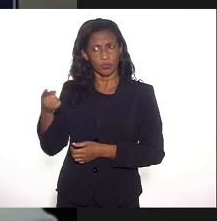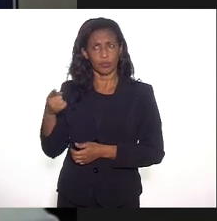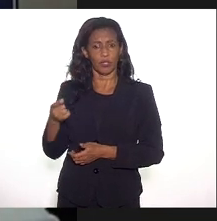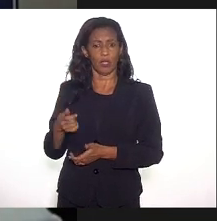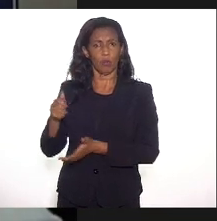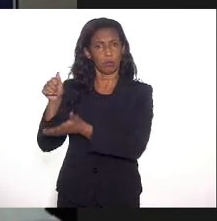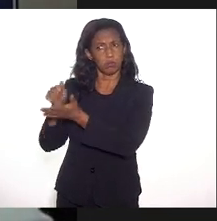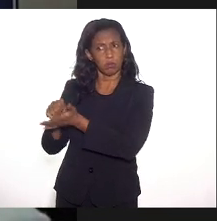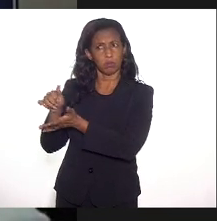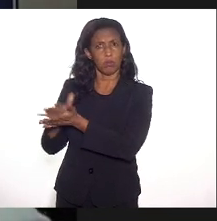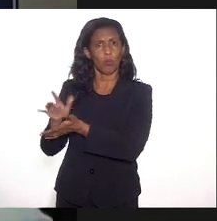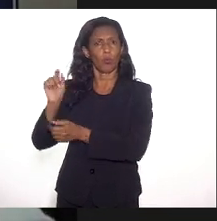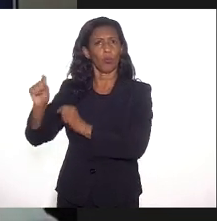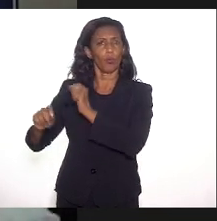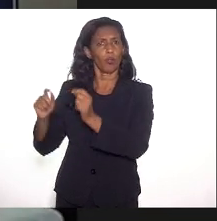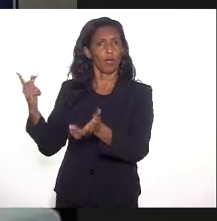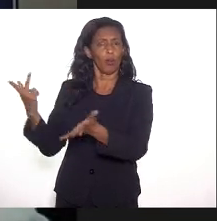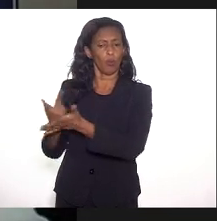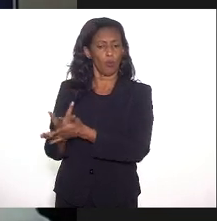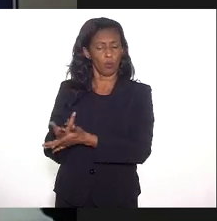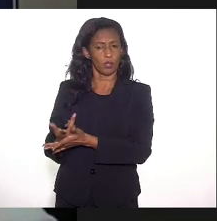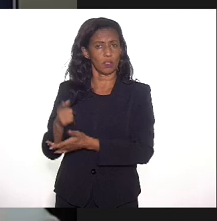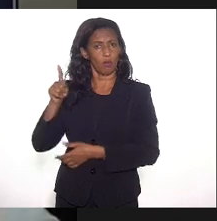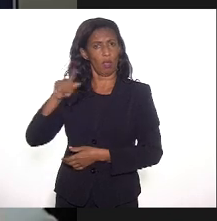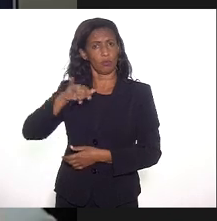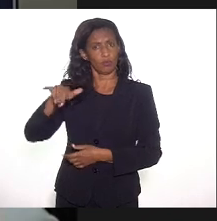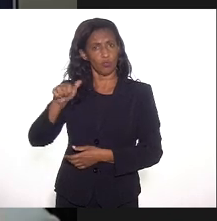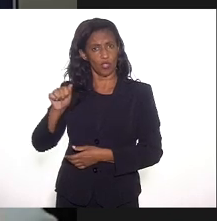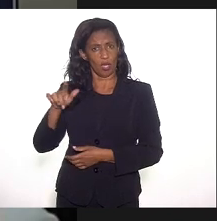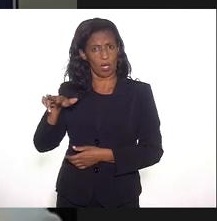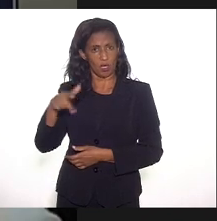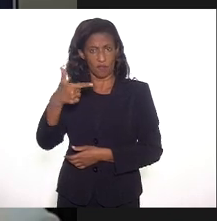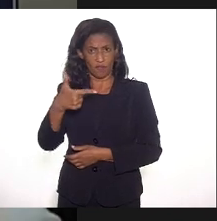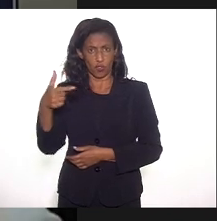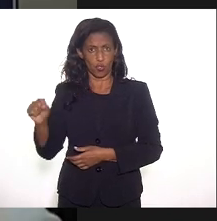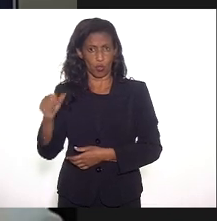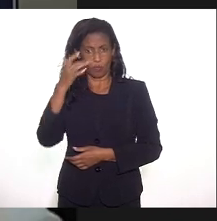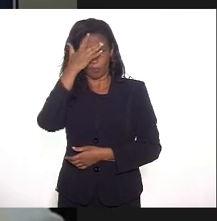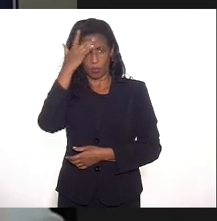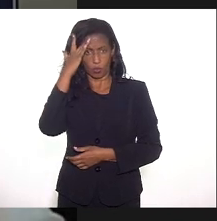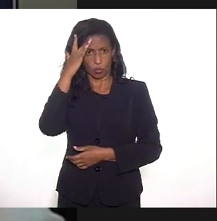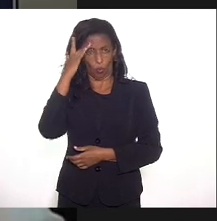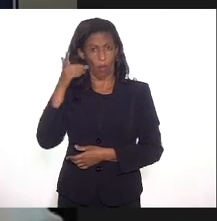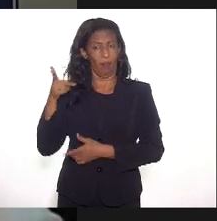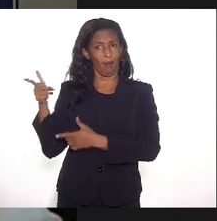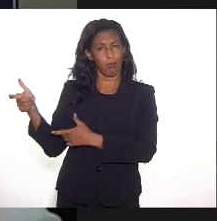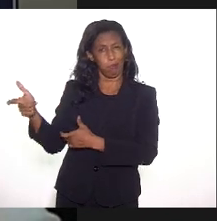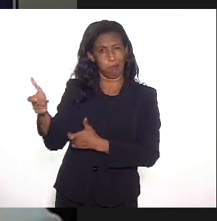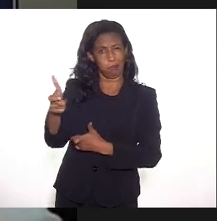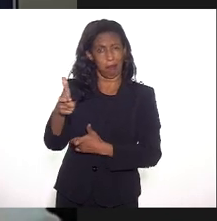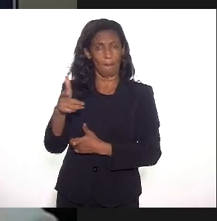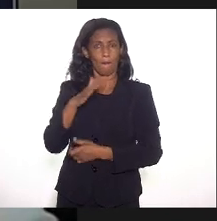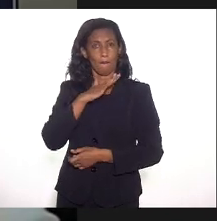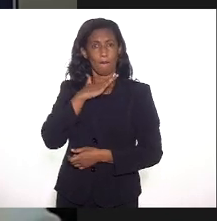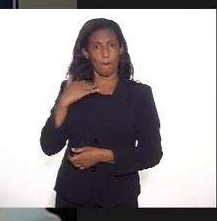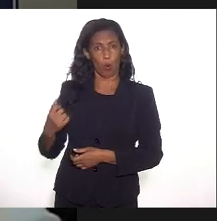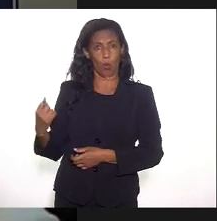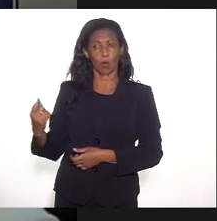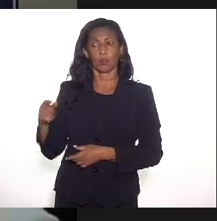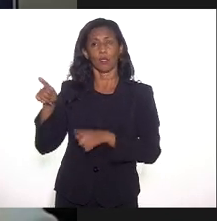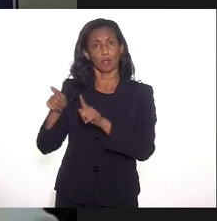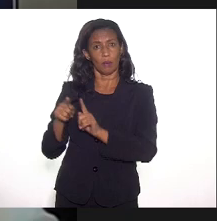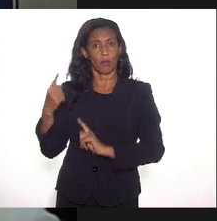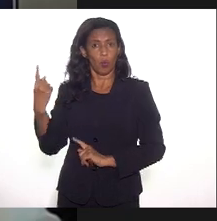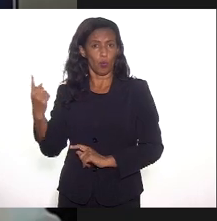relação ao que aconteceu no Jacarezinho, com 28 pessoas assassinadas, inclusive um